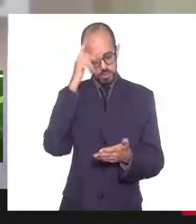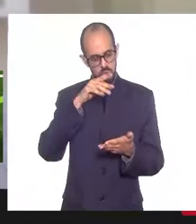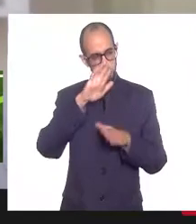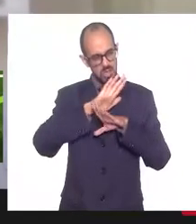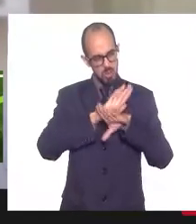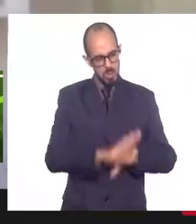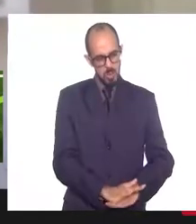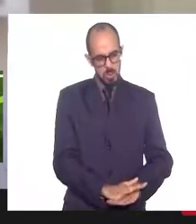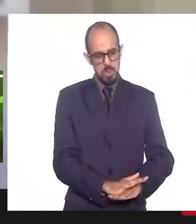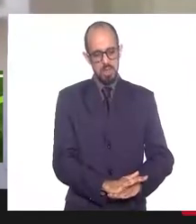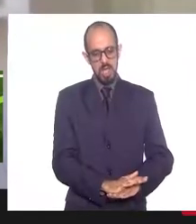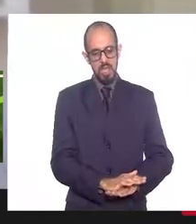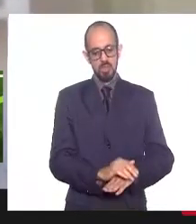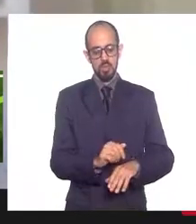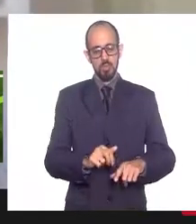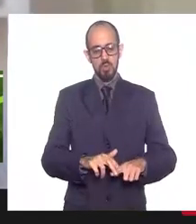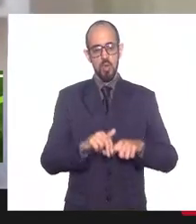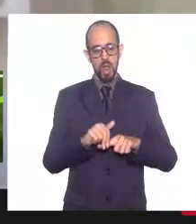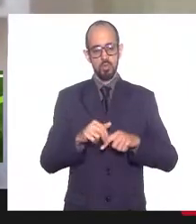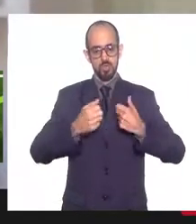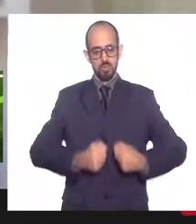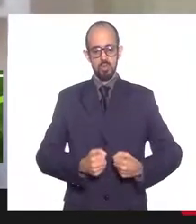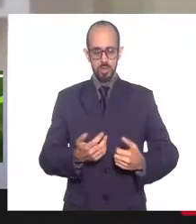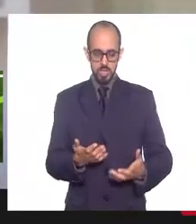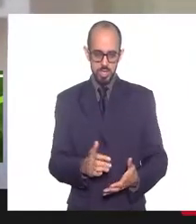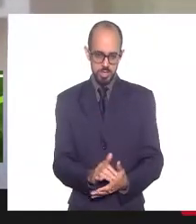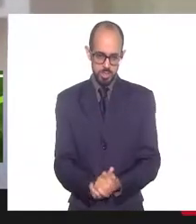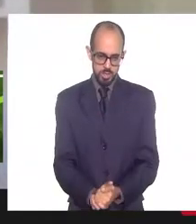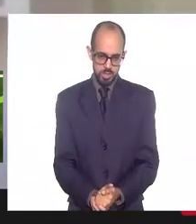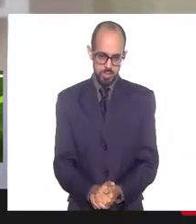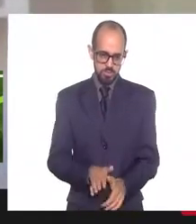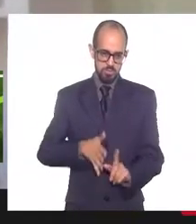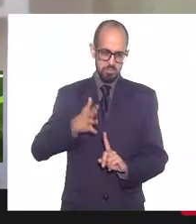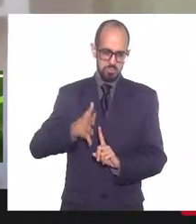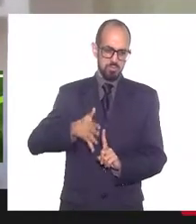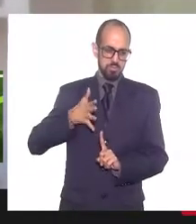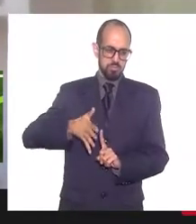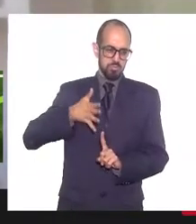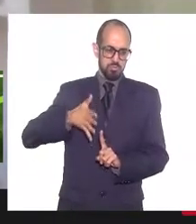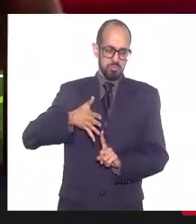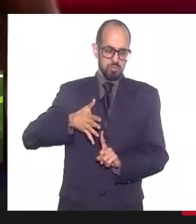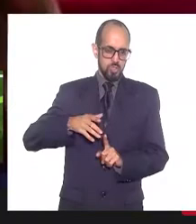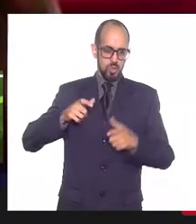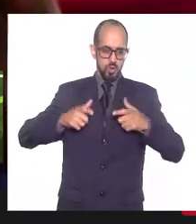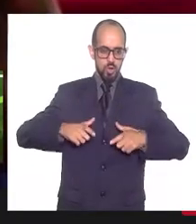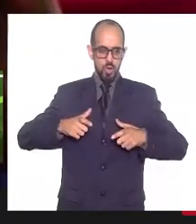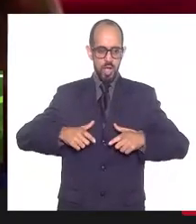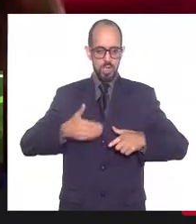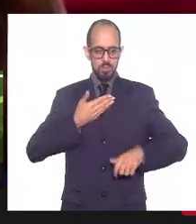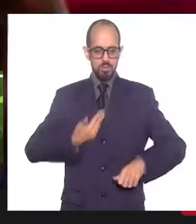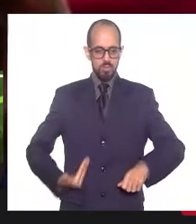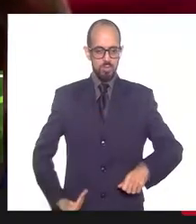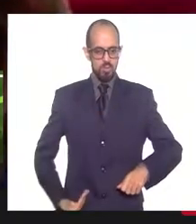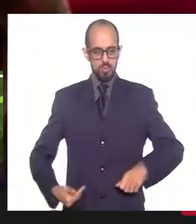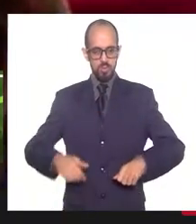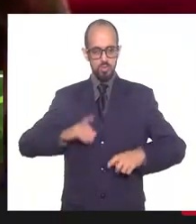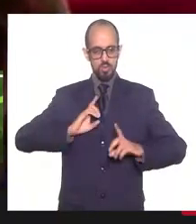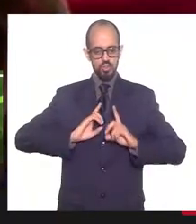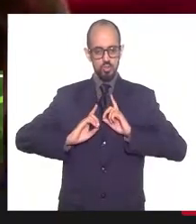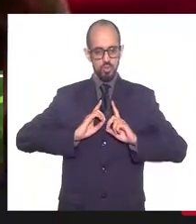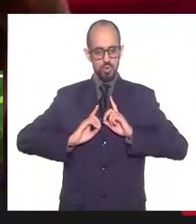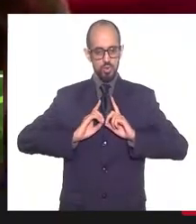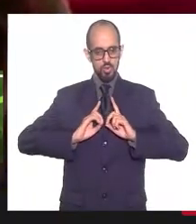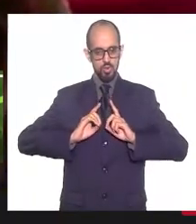humilhadas por tanto poder. Falas permanentes em espaços públicos, em discursos, para seduzir o